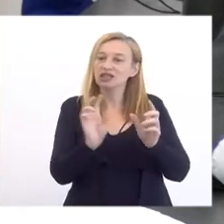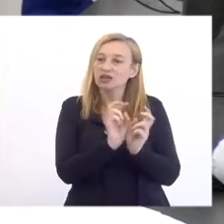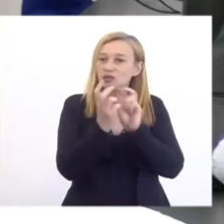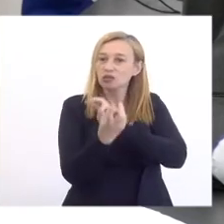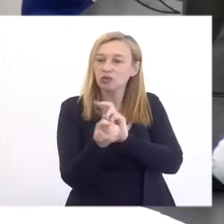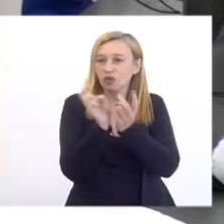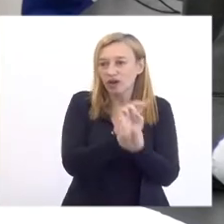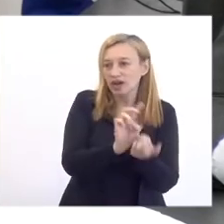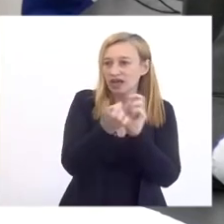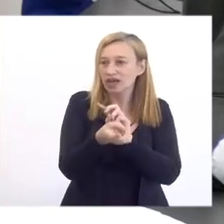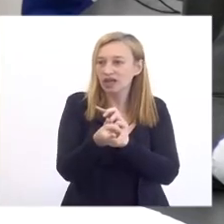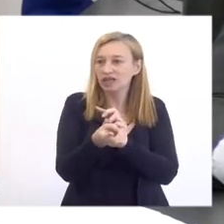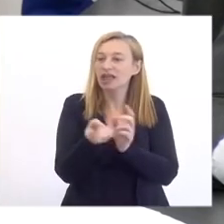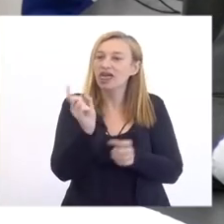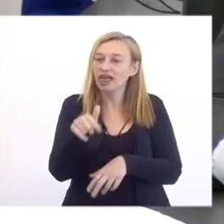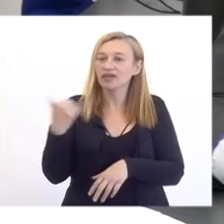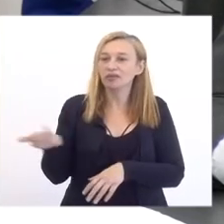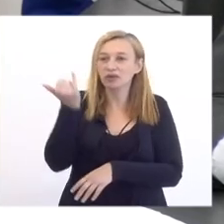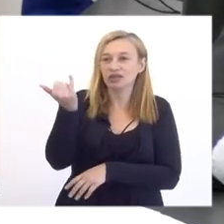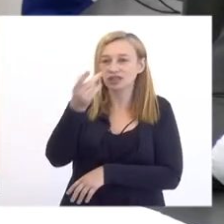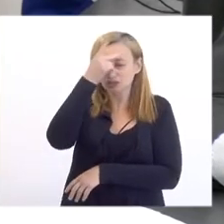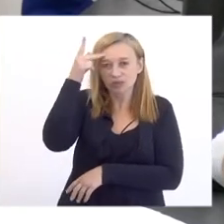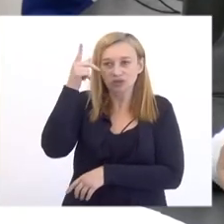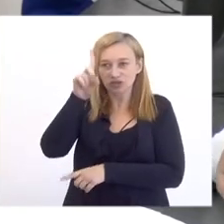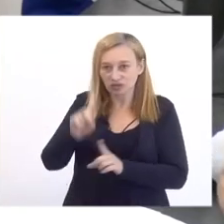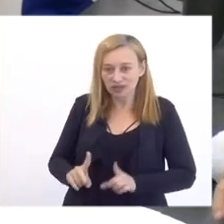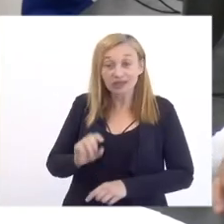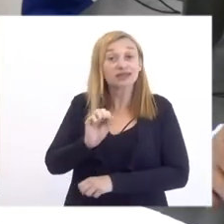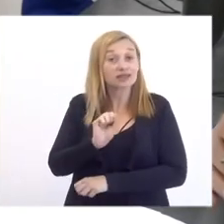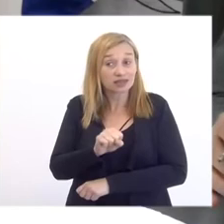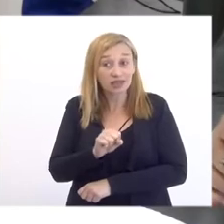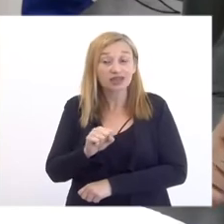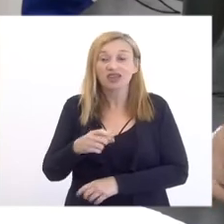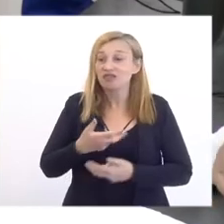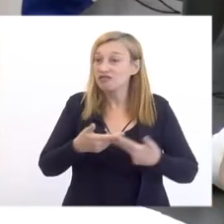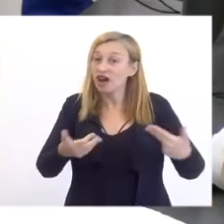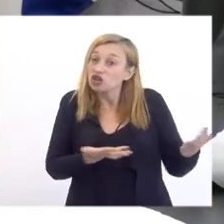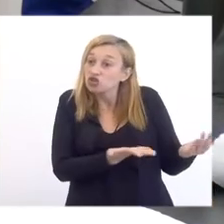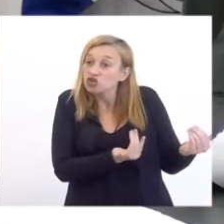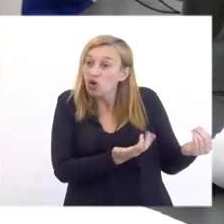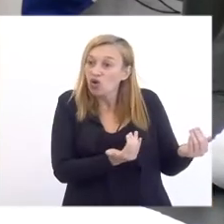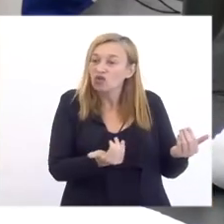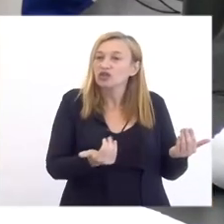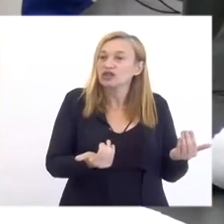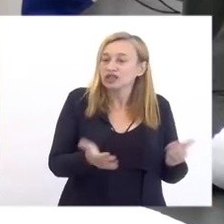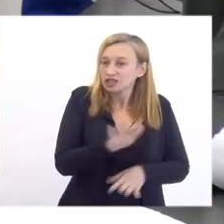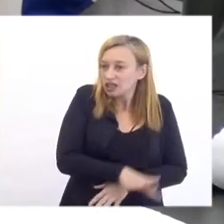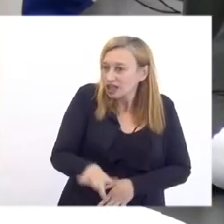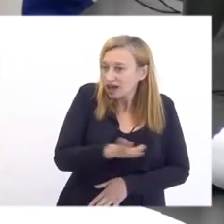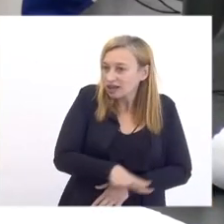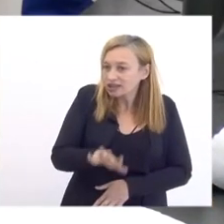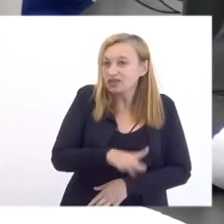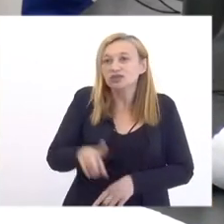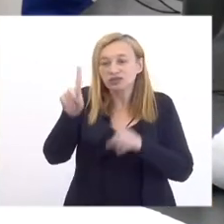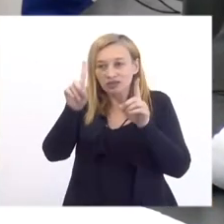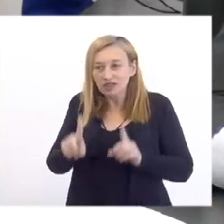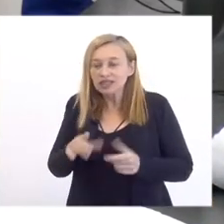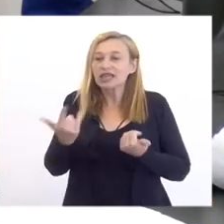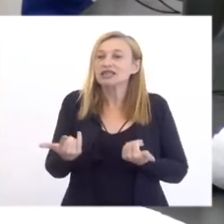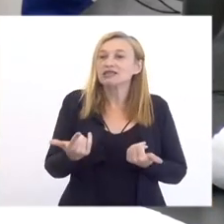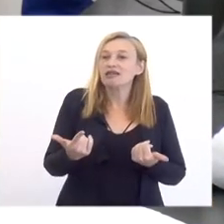é uma modalidade muito importante para as pessoas com deficiência. Muitos jovens, muitas crianças com deficiência